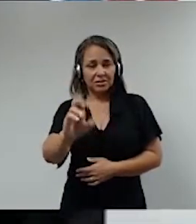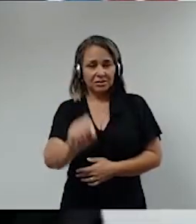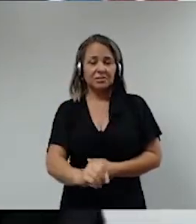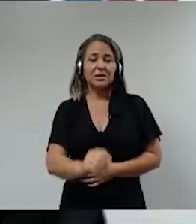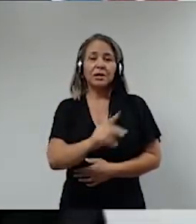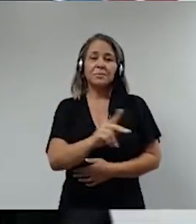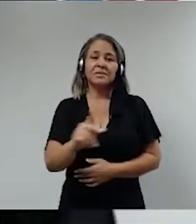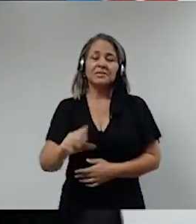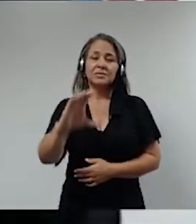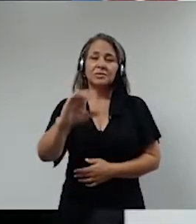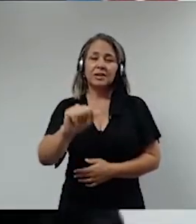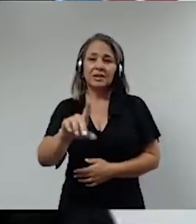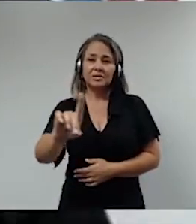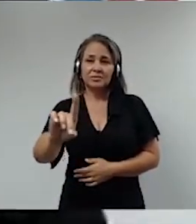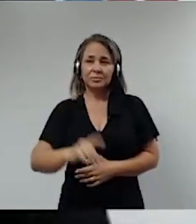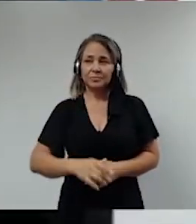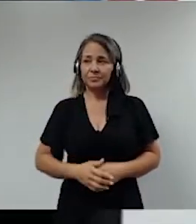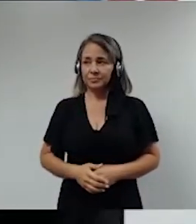CAD.